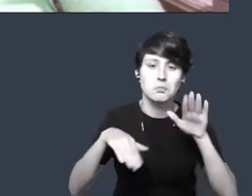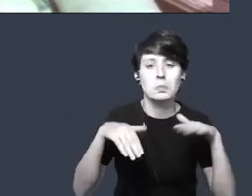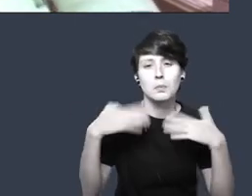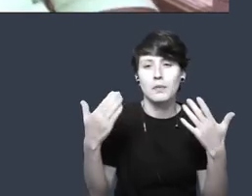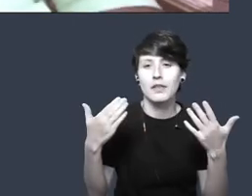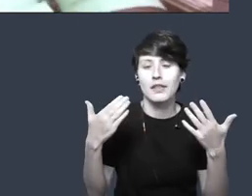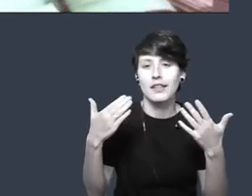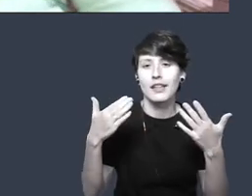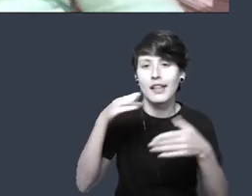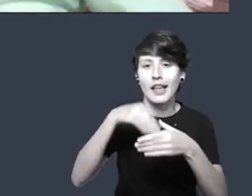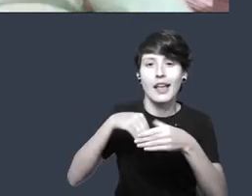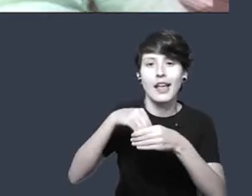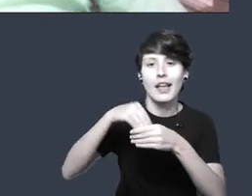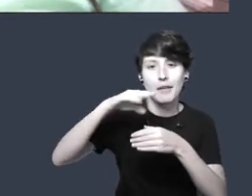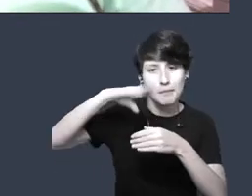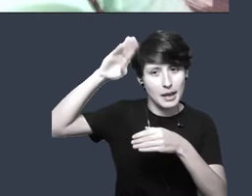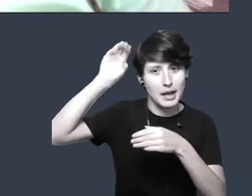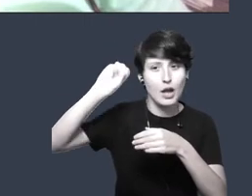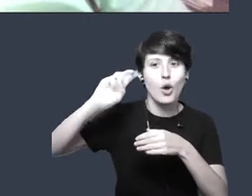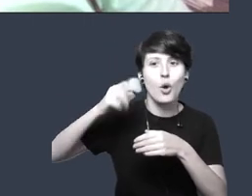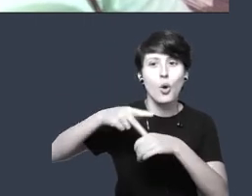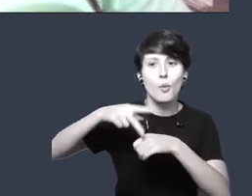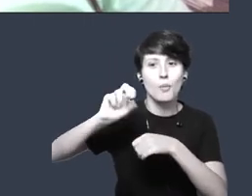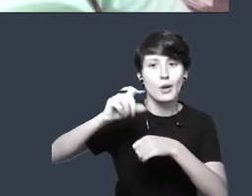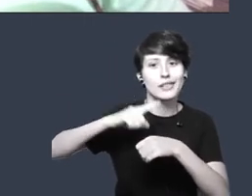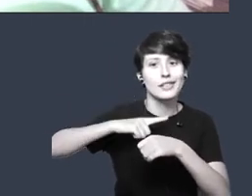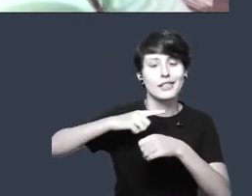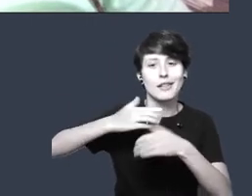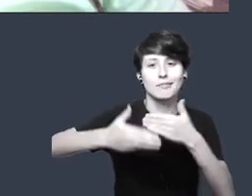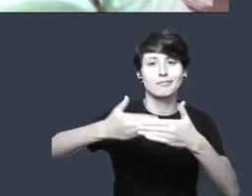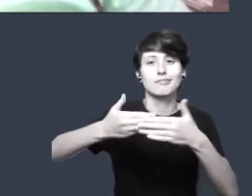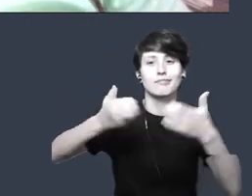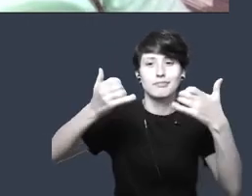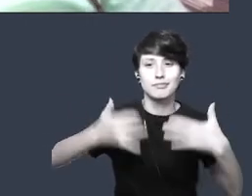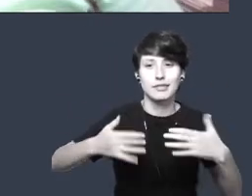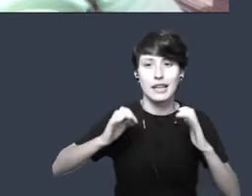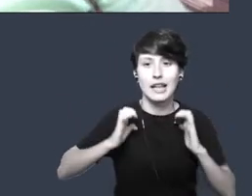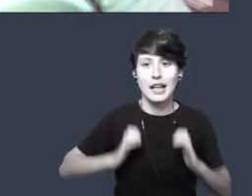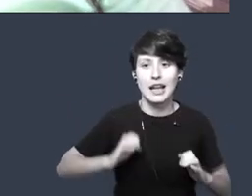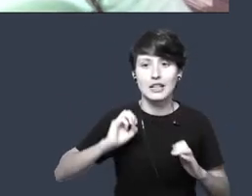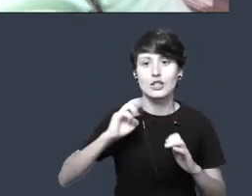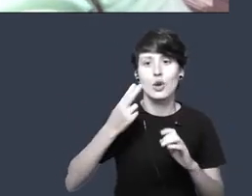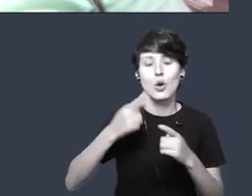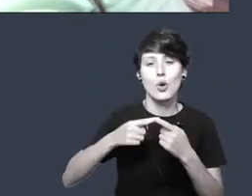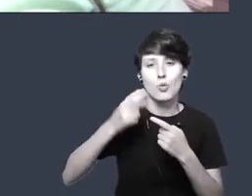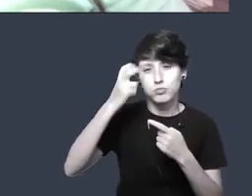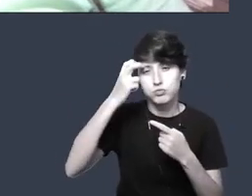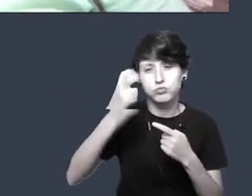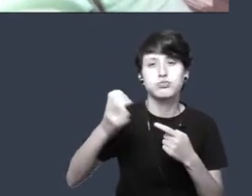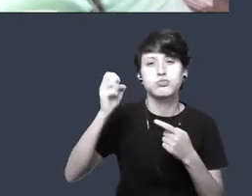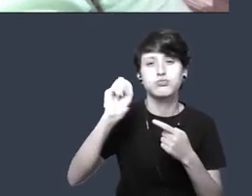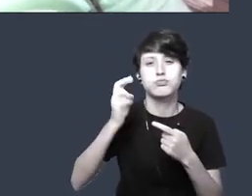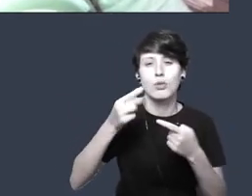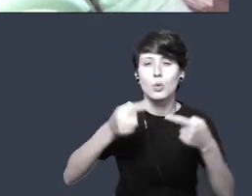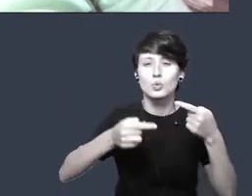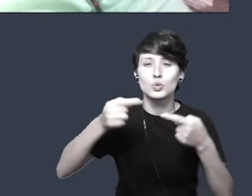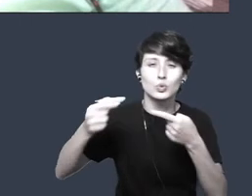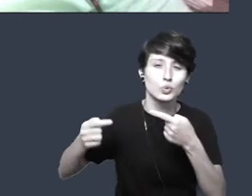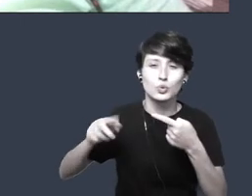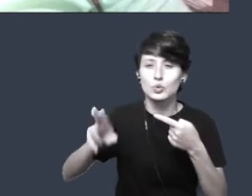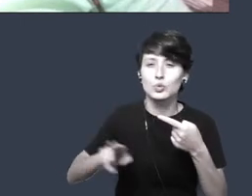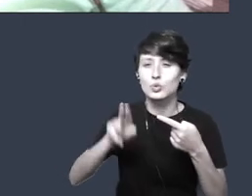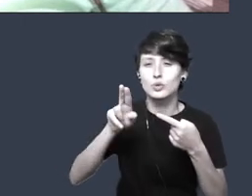de graduação como de pós-graduação, em que tem alguma disciplina sobre ética e inteligência artificial, ou que se discute já